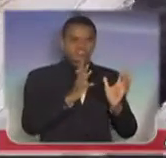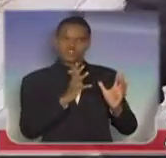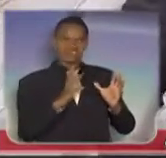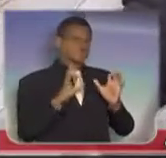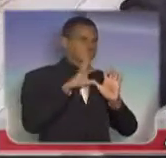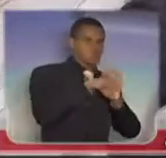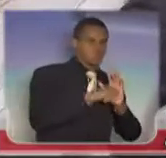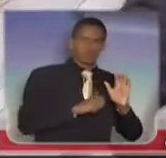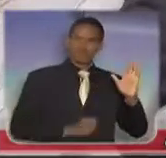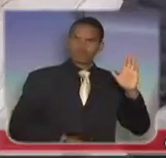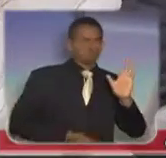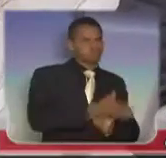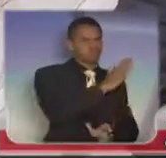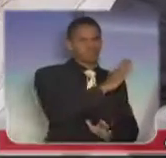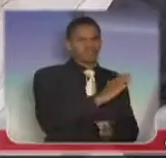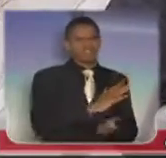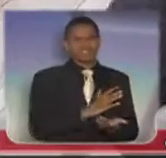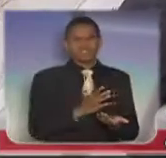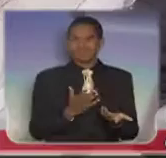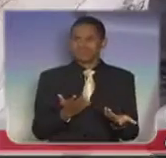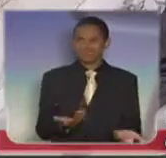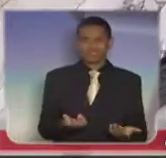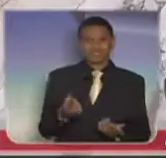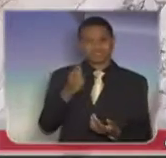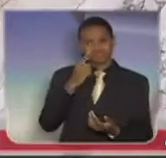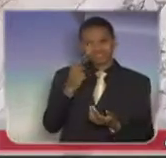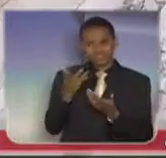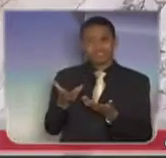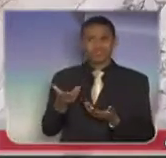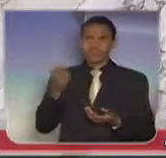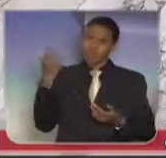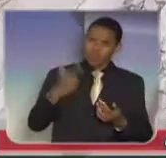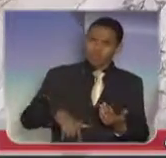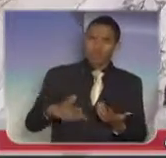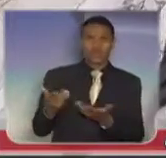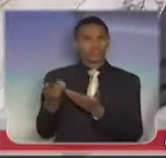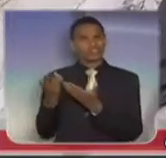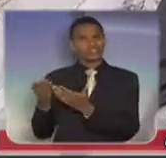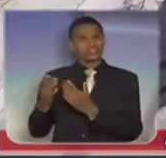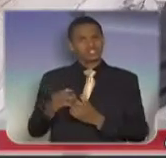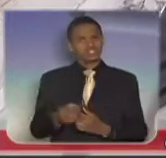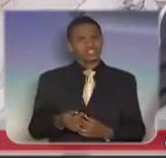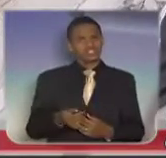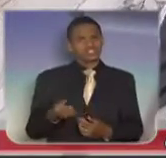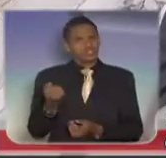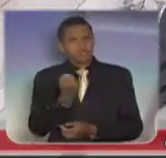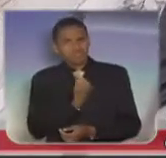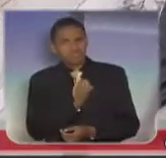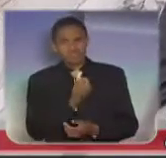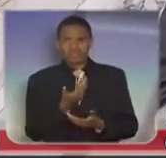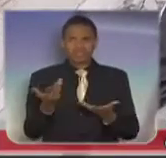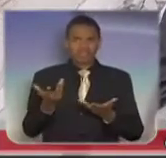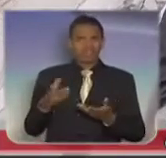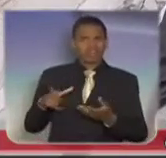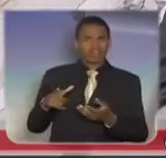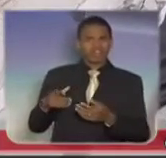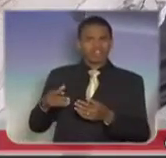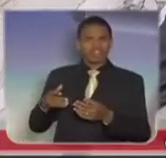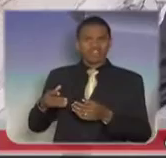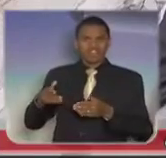família 3º sargento hercílio nesse momento um morto sendo sepultado mais uma família